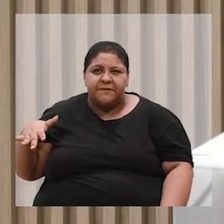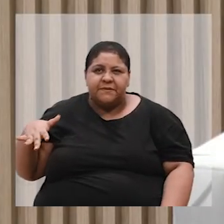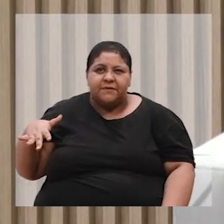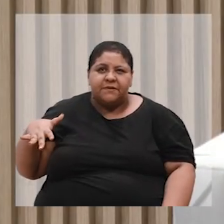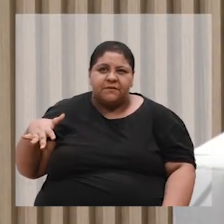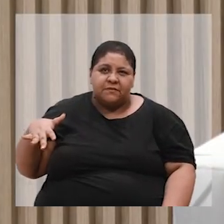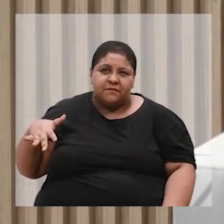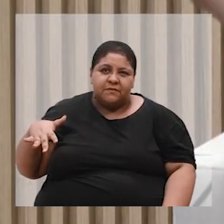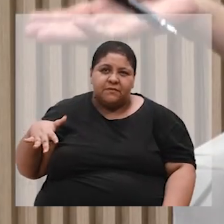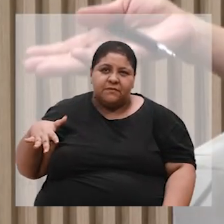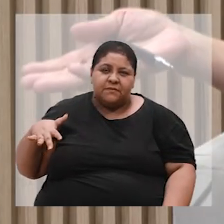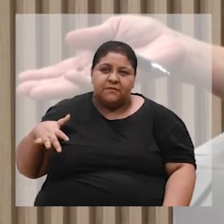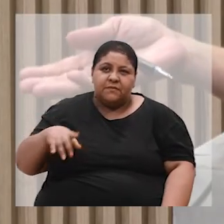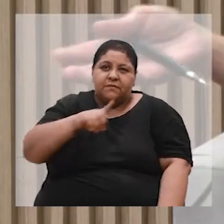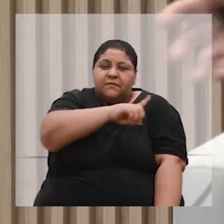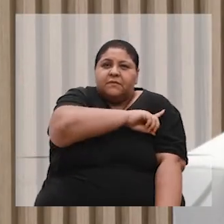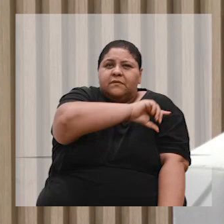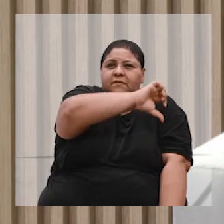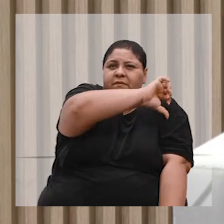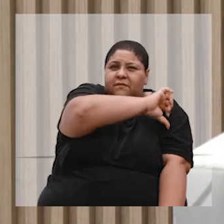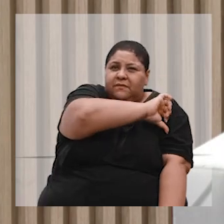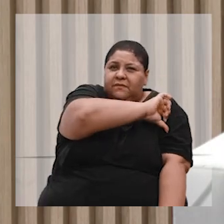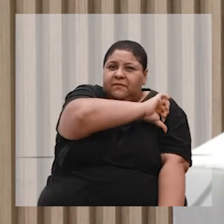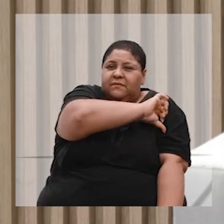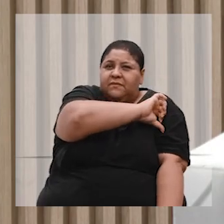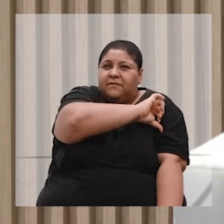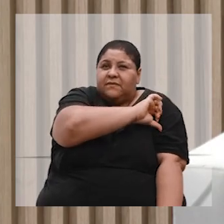e ensino fundamental,